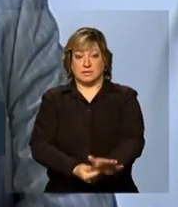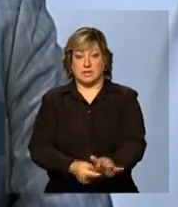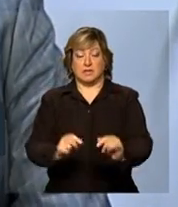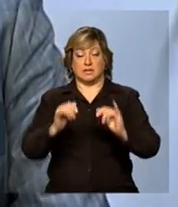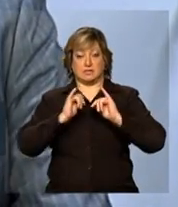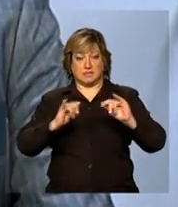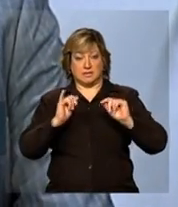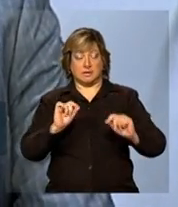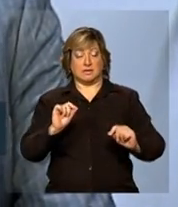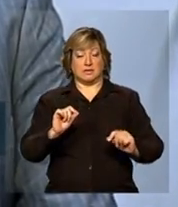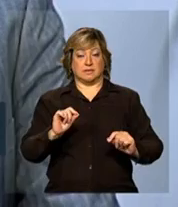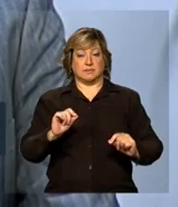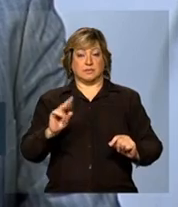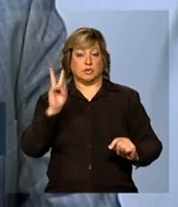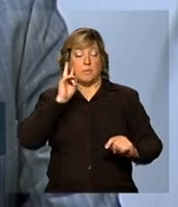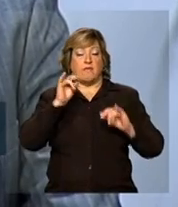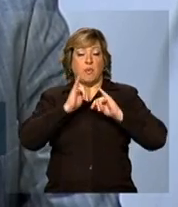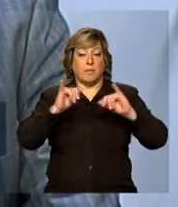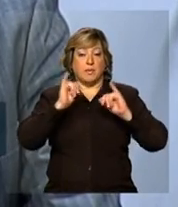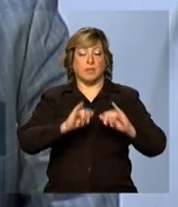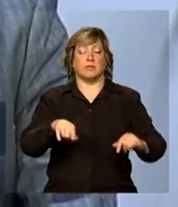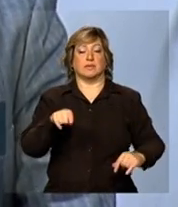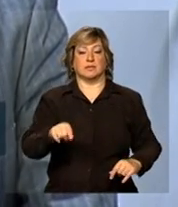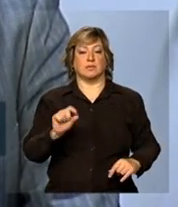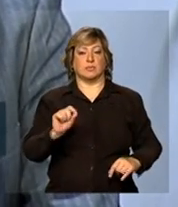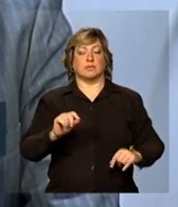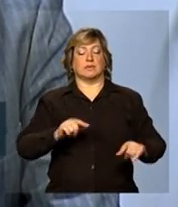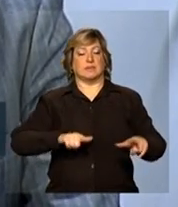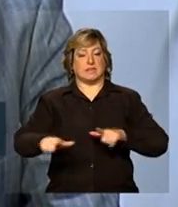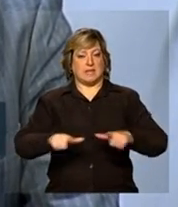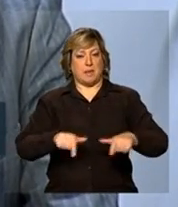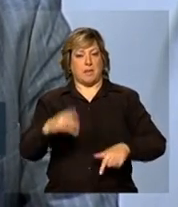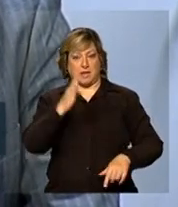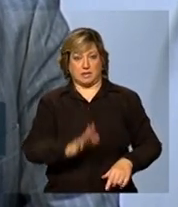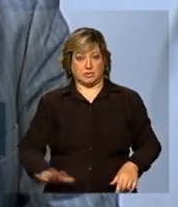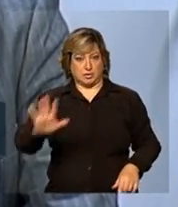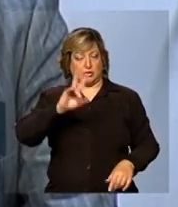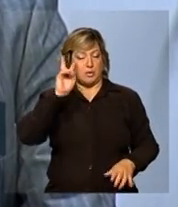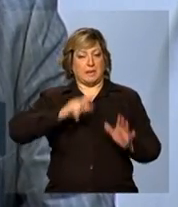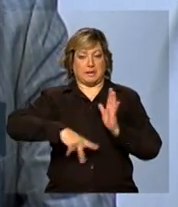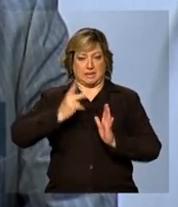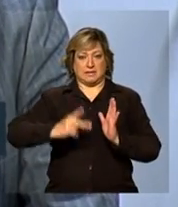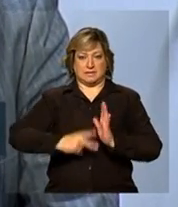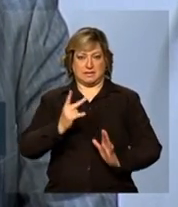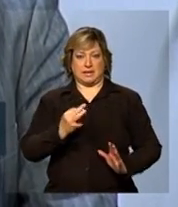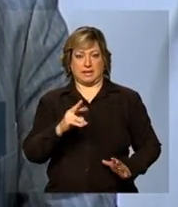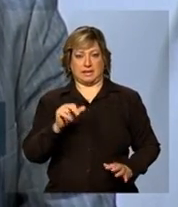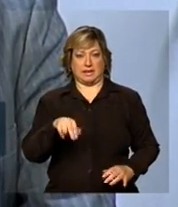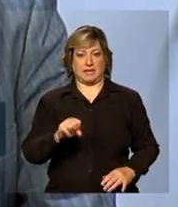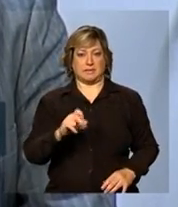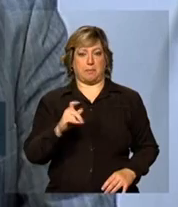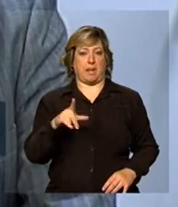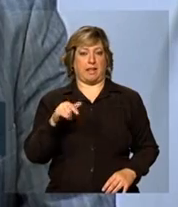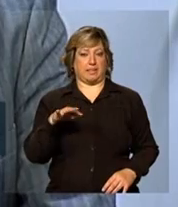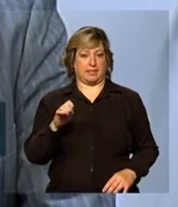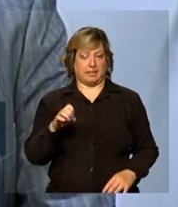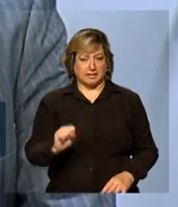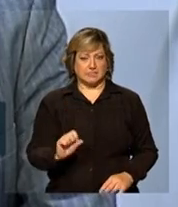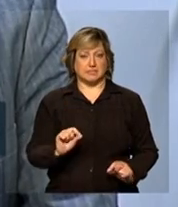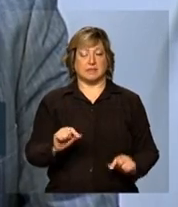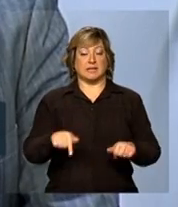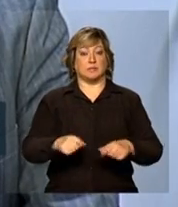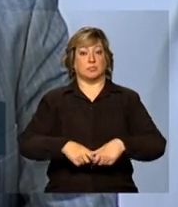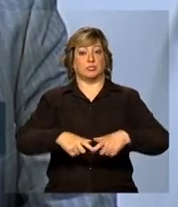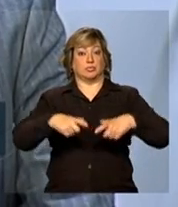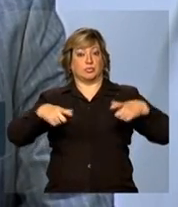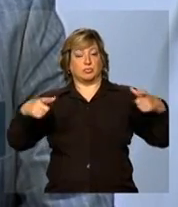Nacional de Transplantes, porque nós estamos absolutamente convencidos que o que pode fazer com que esse crescimento de